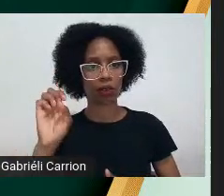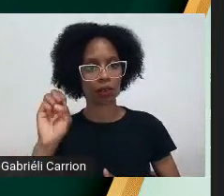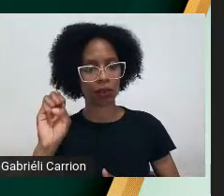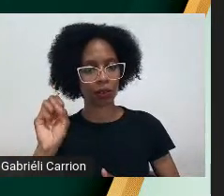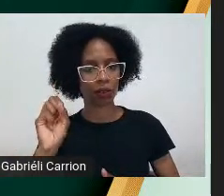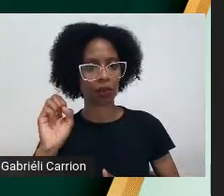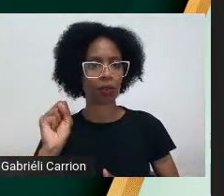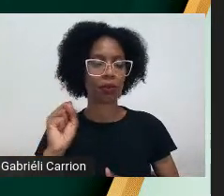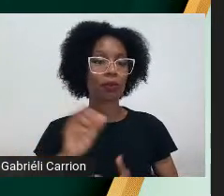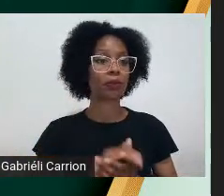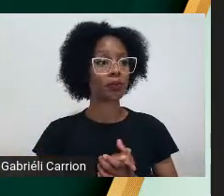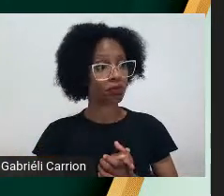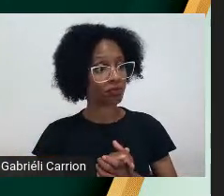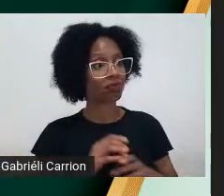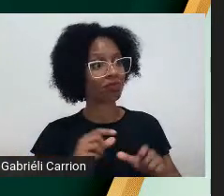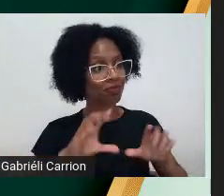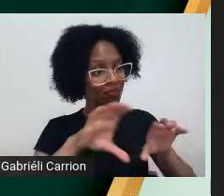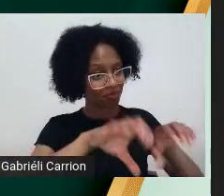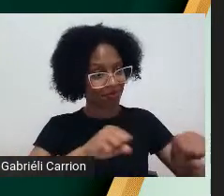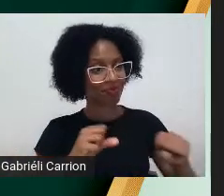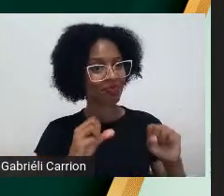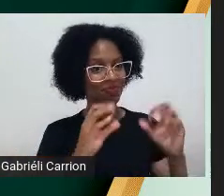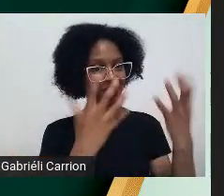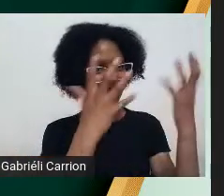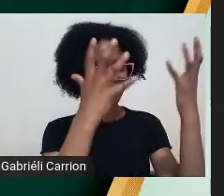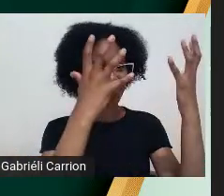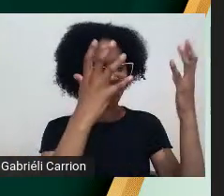Matheus Veiga, confiro-te o grau. Parabéns.